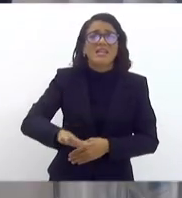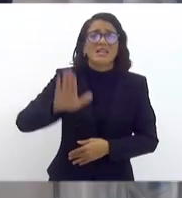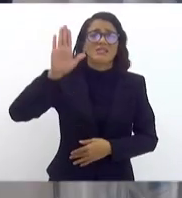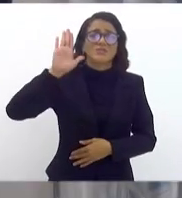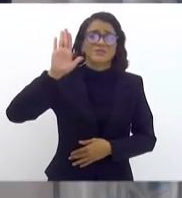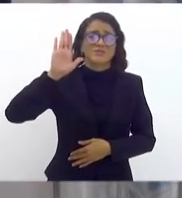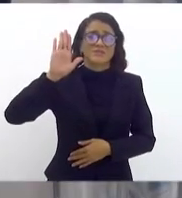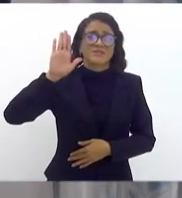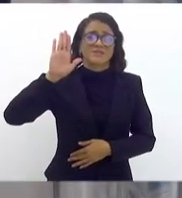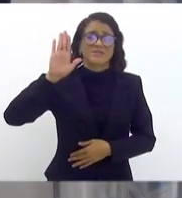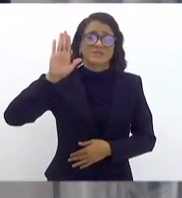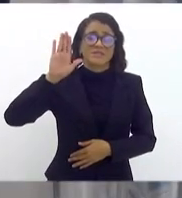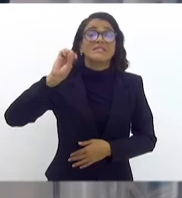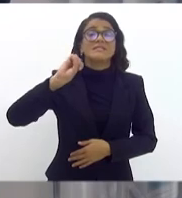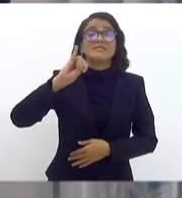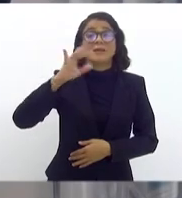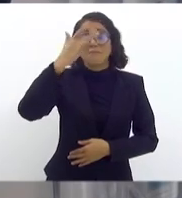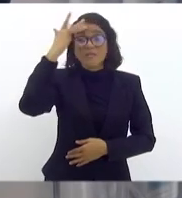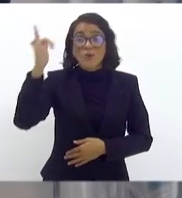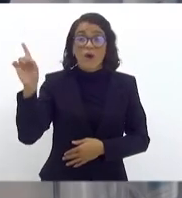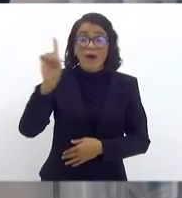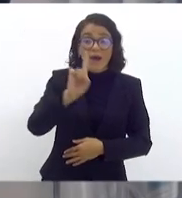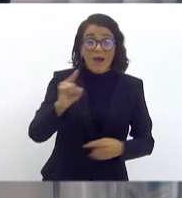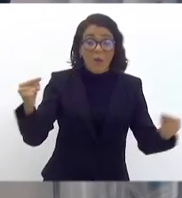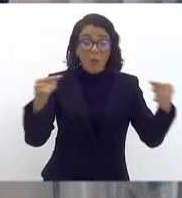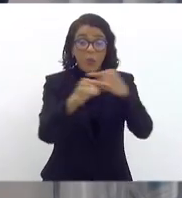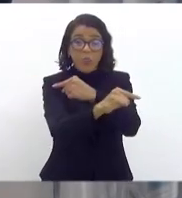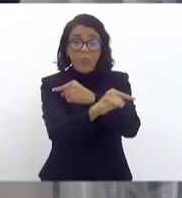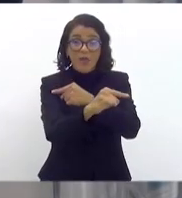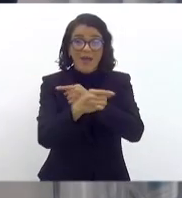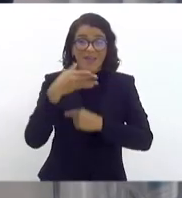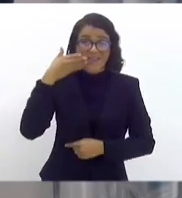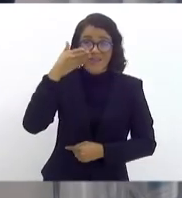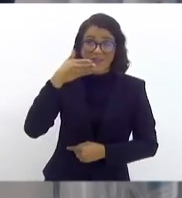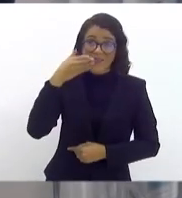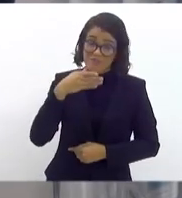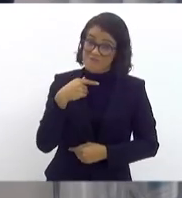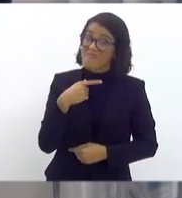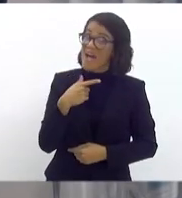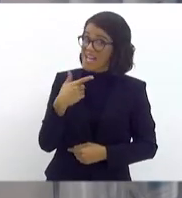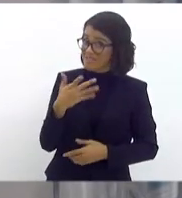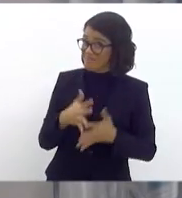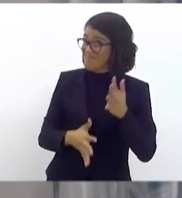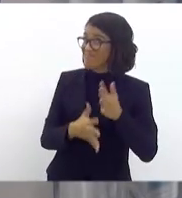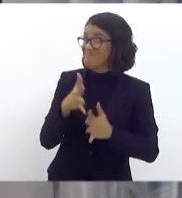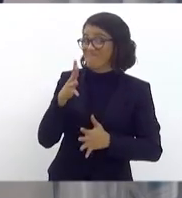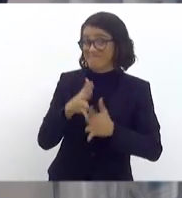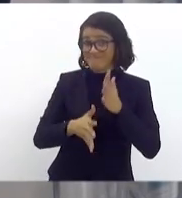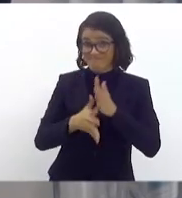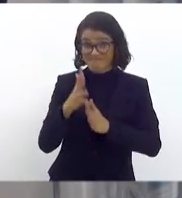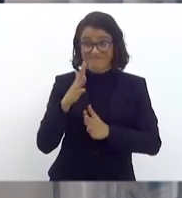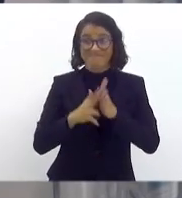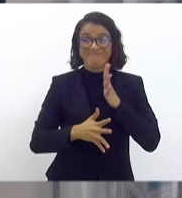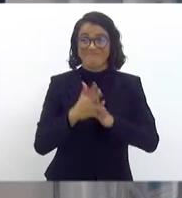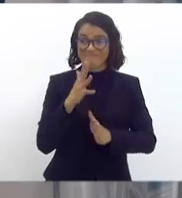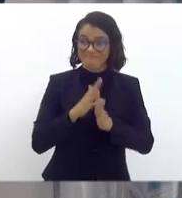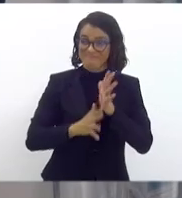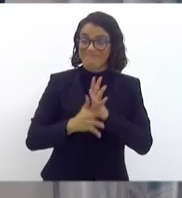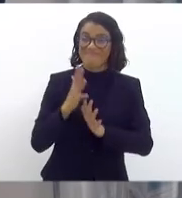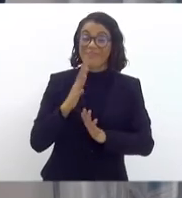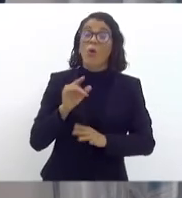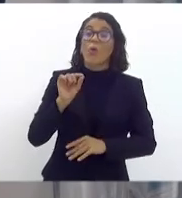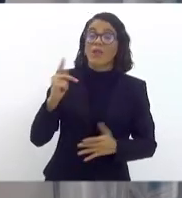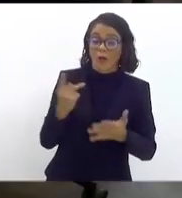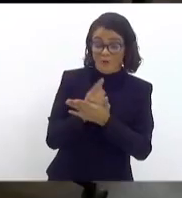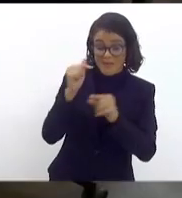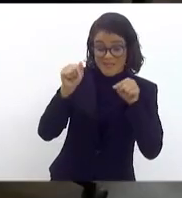vier contraditar na próxima sessão, vai sair prejudicado. É só isso que eu estou deixando claro. O que está acontecendo aqui é que